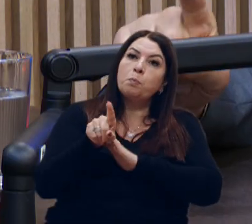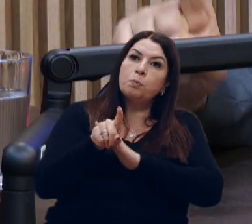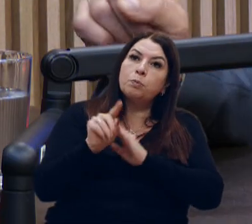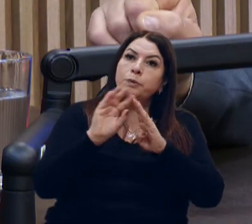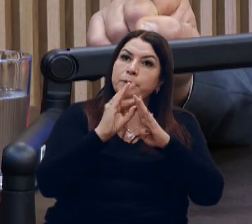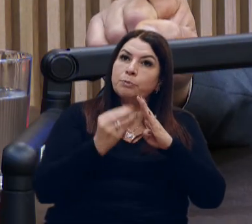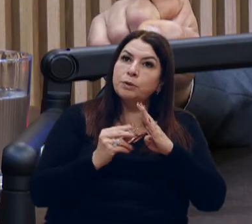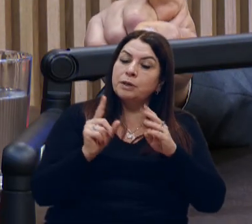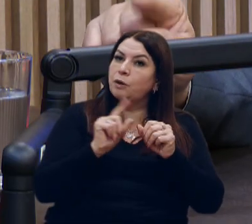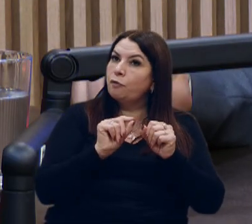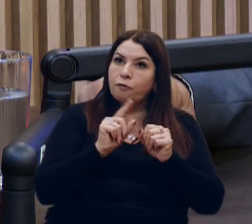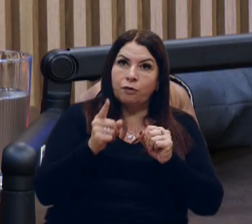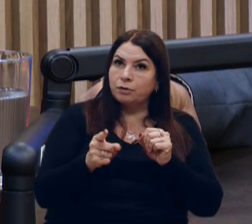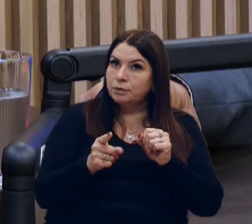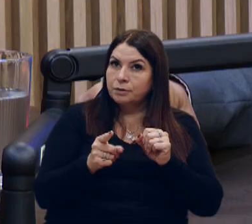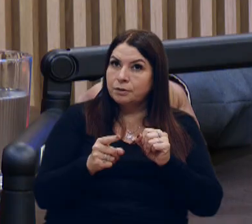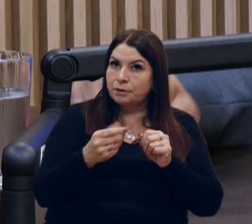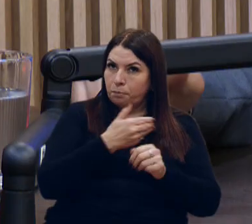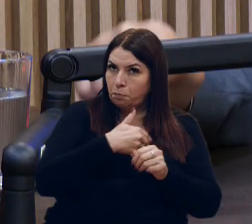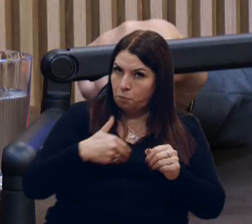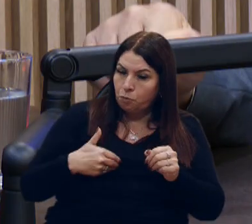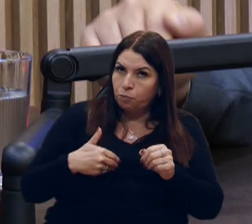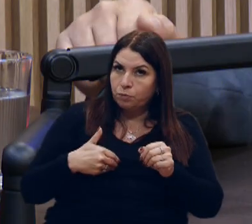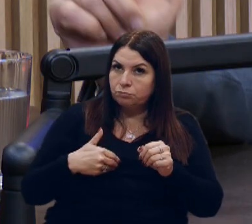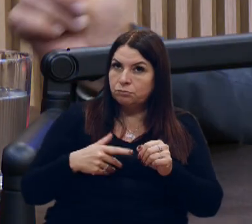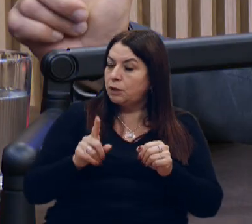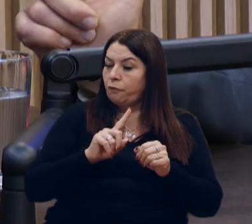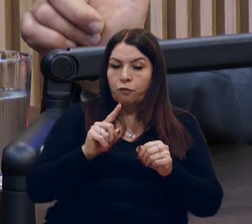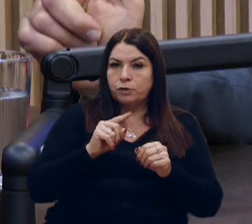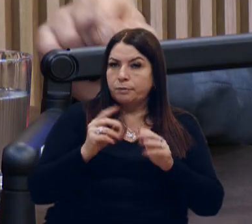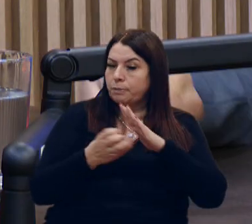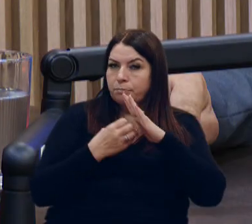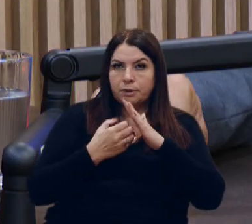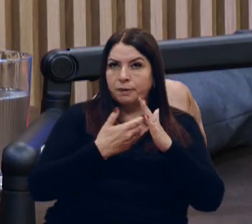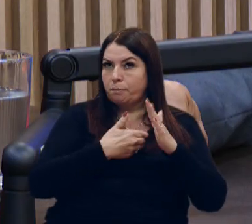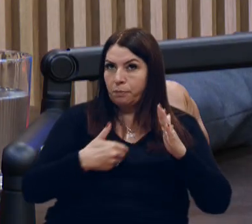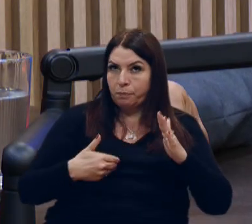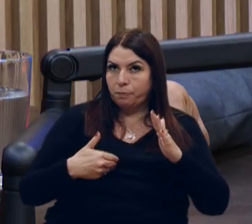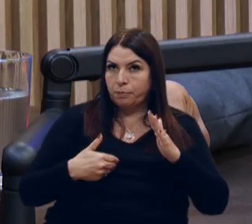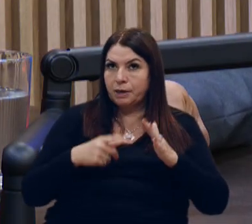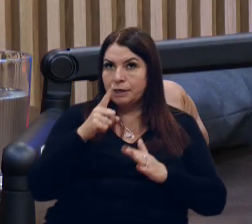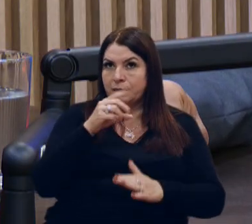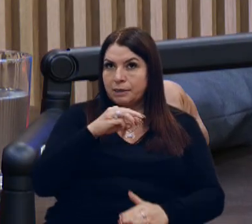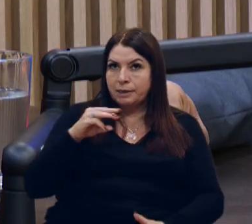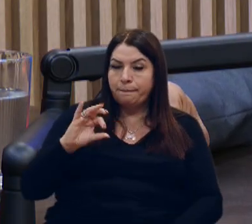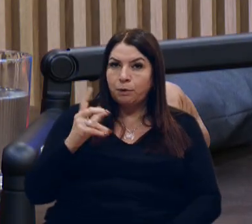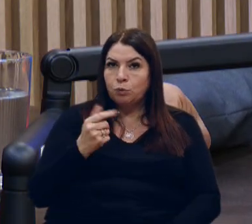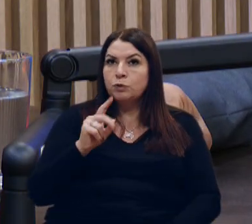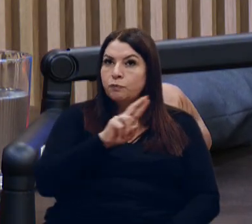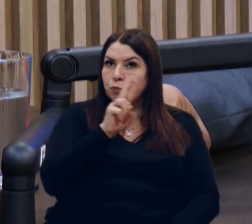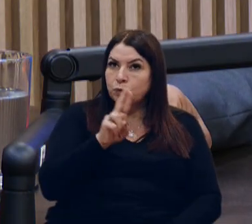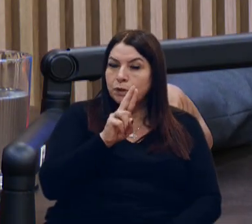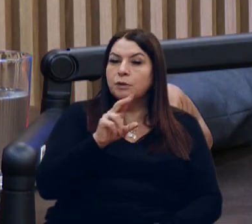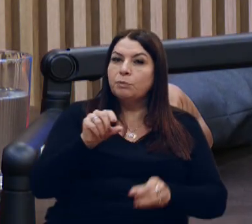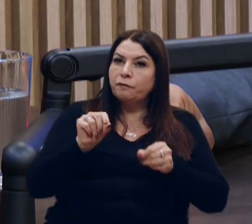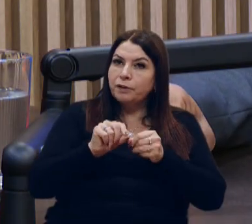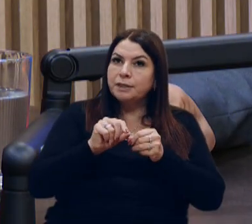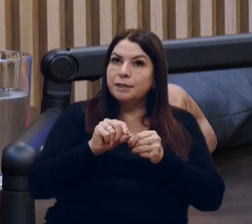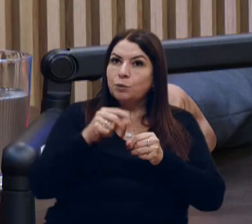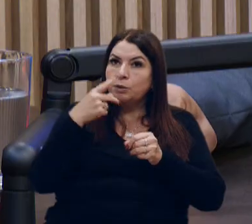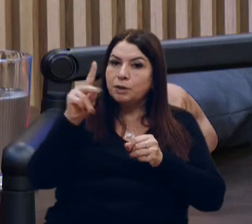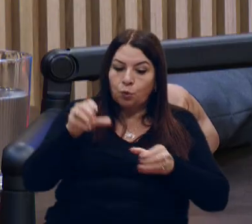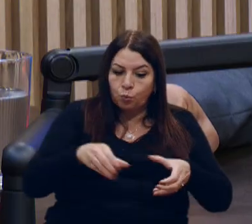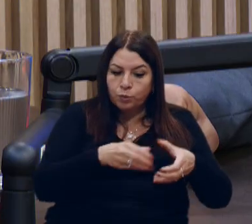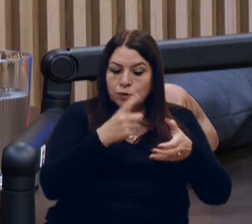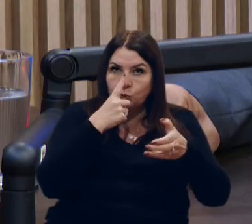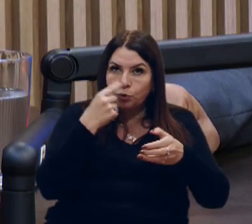SAMAI não fosse público hoje, não fosse uma autarquia pública, esses 100 milhões que estão sendo usados para fazer o teu esgoto,